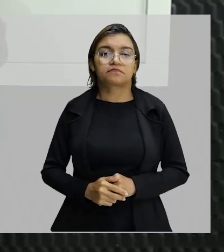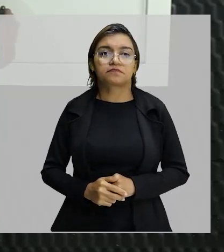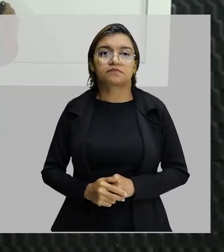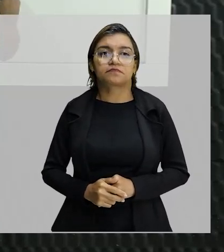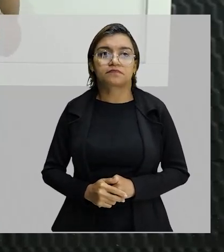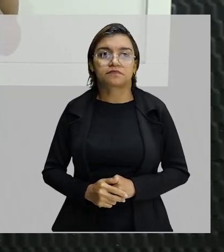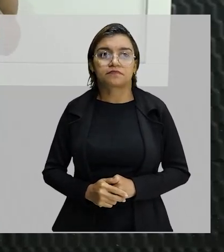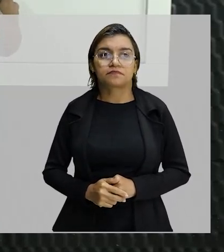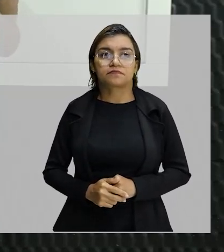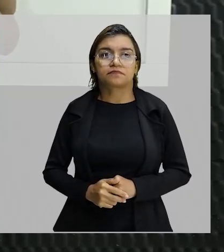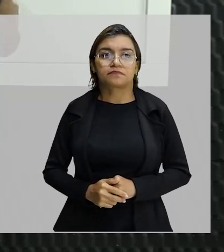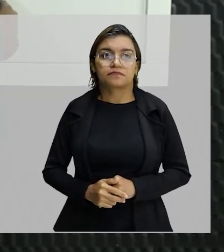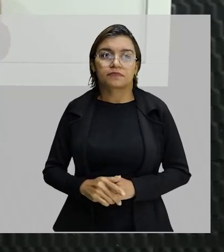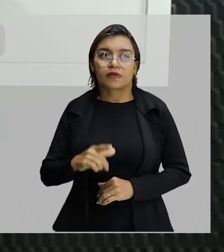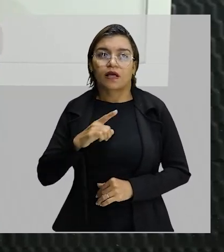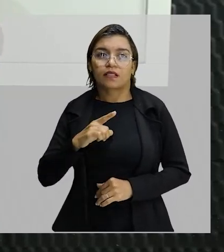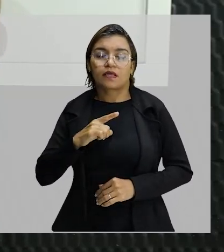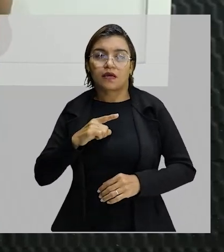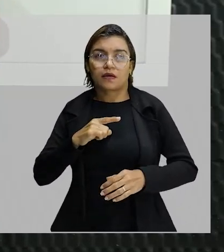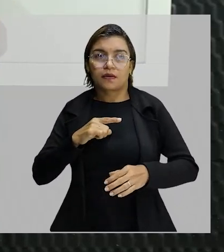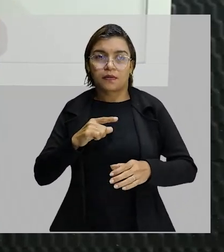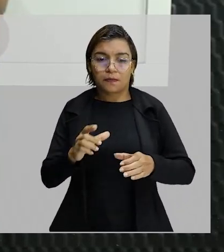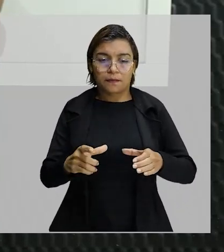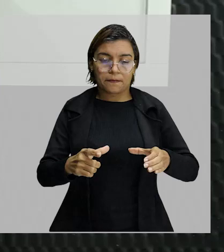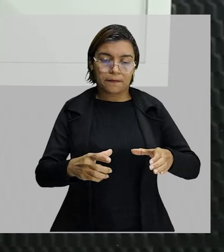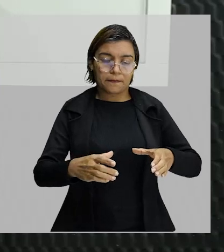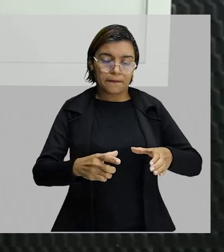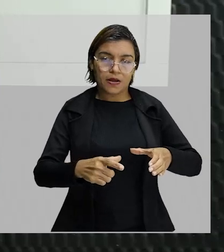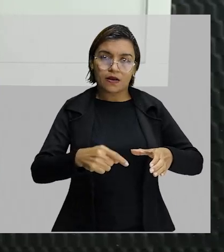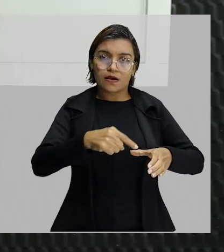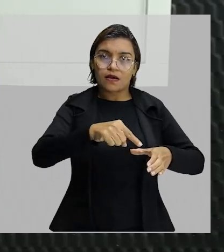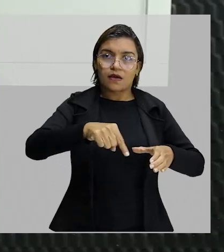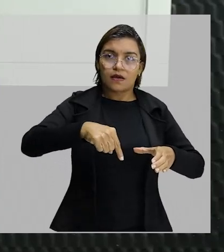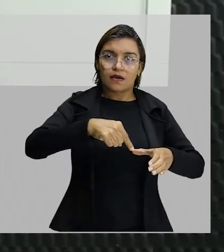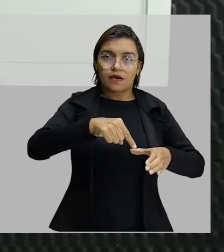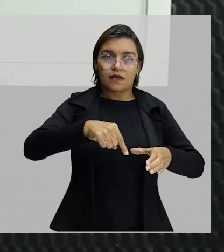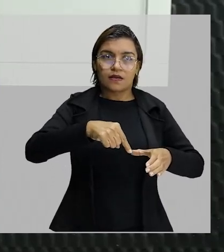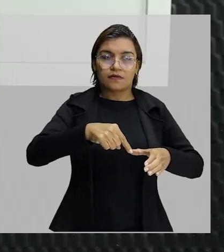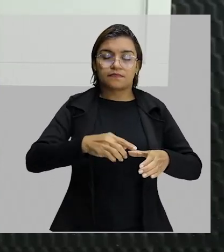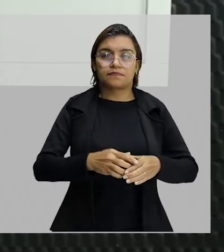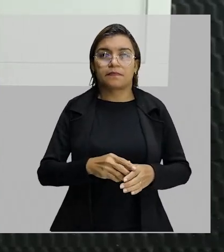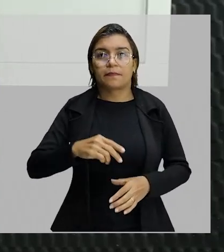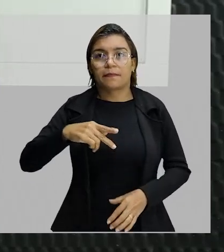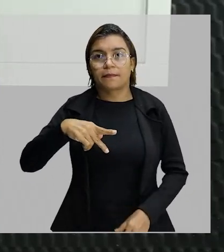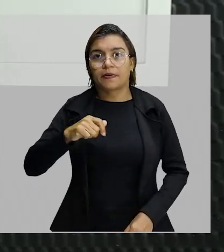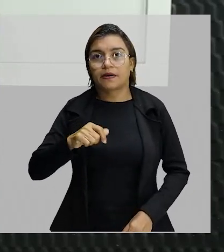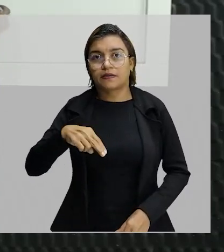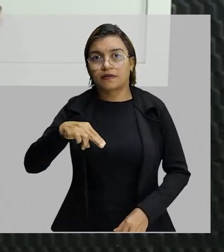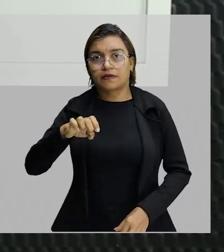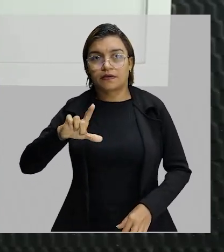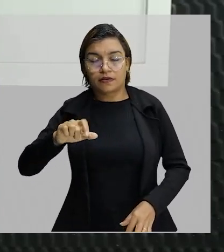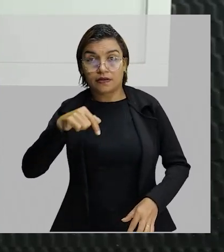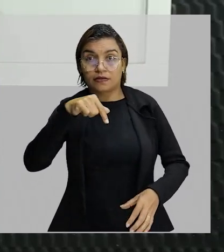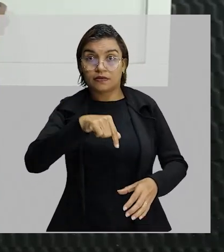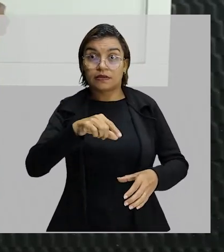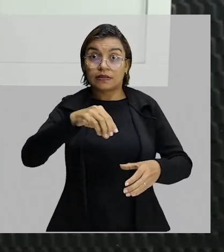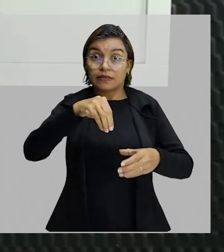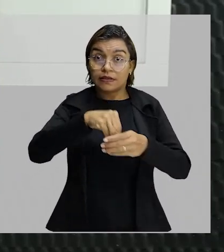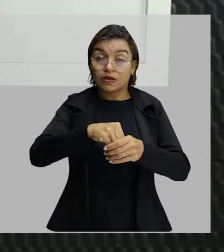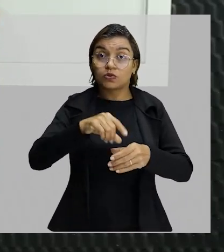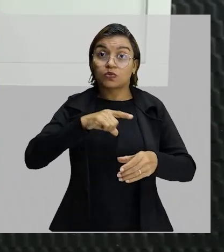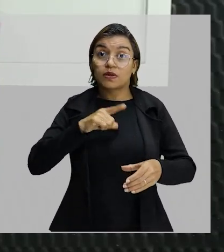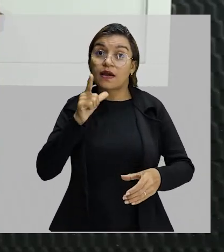a gente tem aqui uma panelinha, não é? Nesta panelinha contém água,